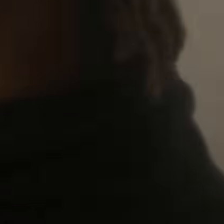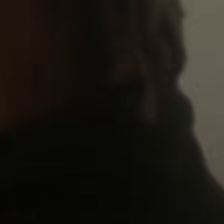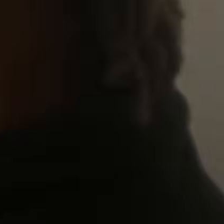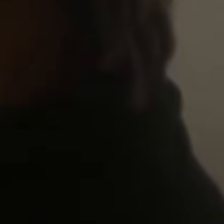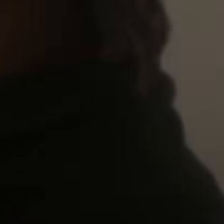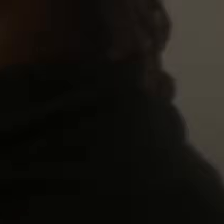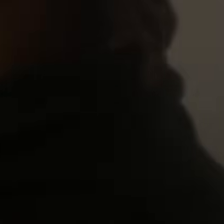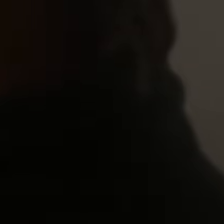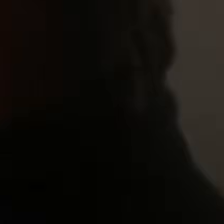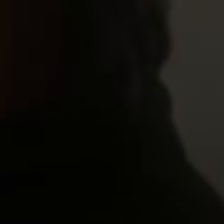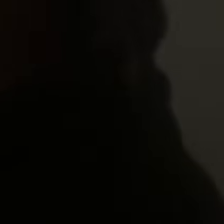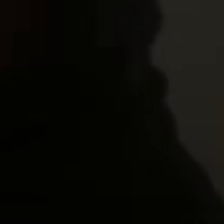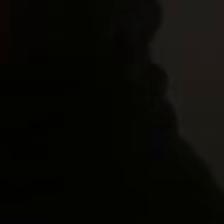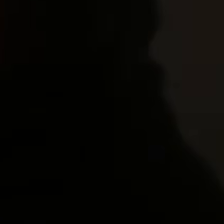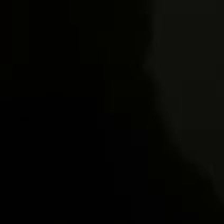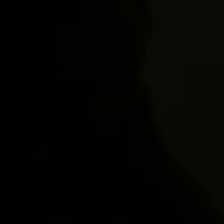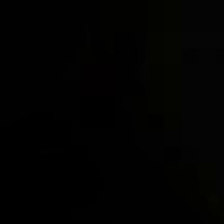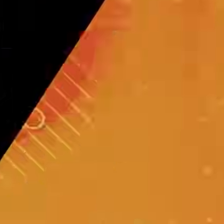namoram.